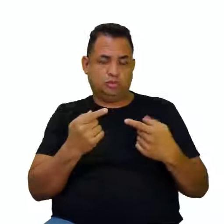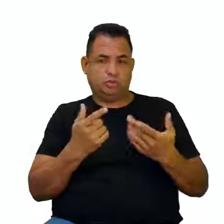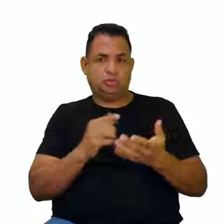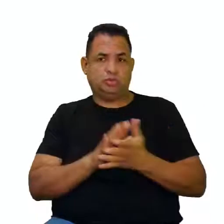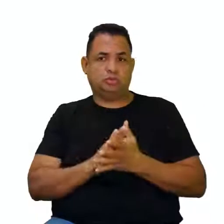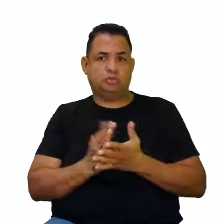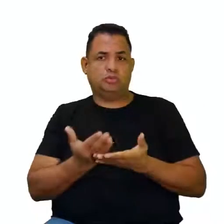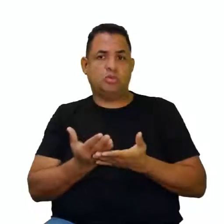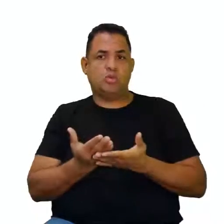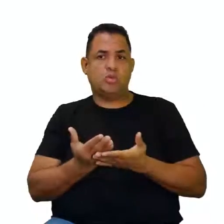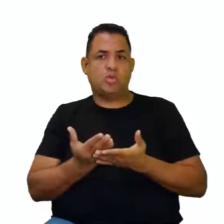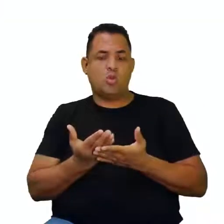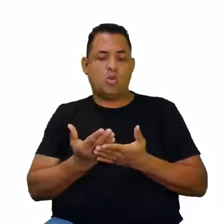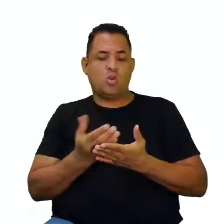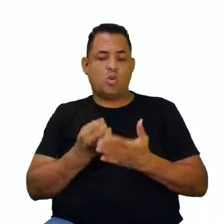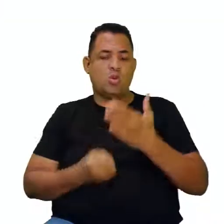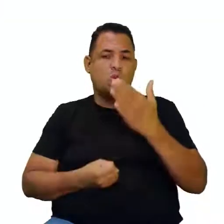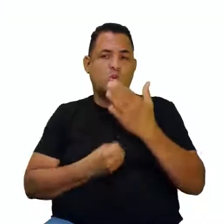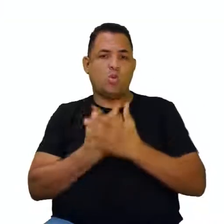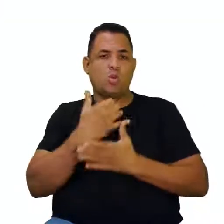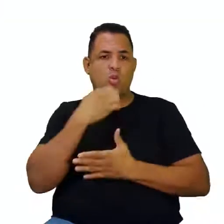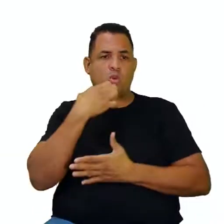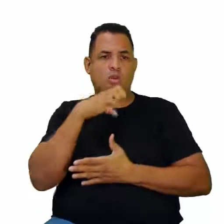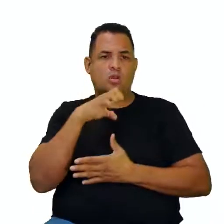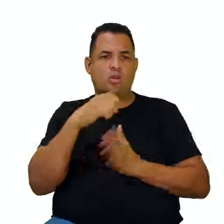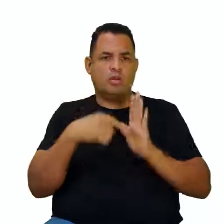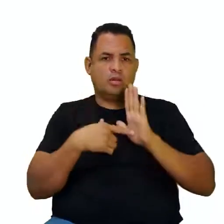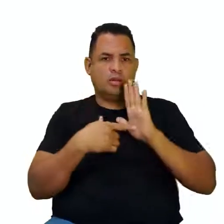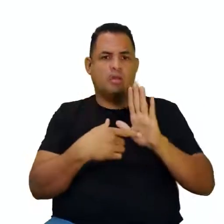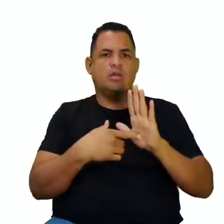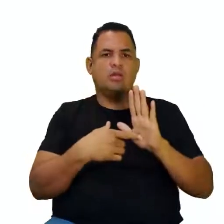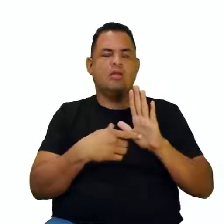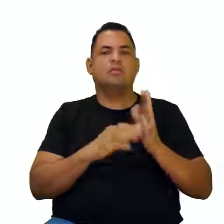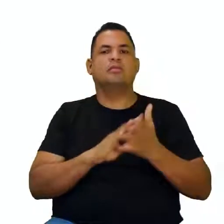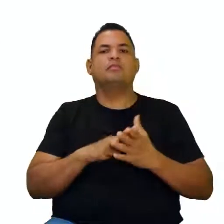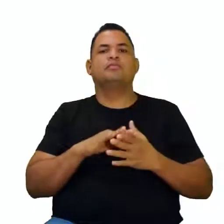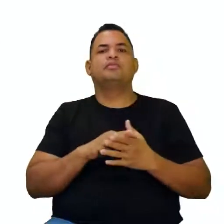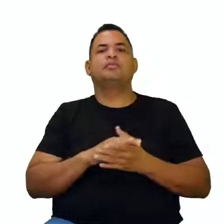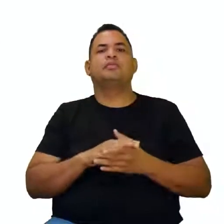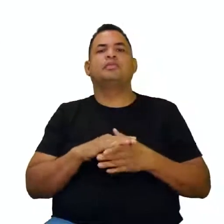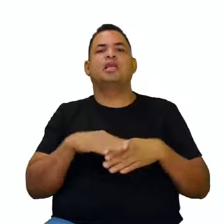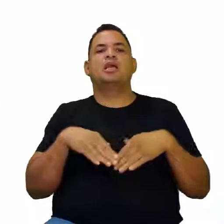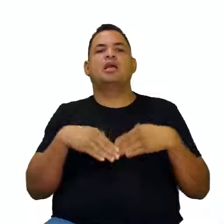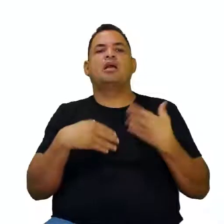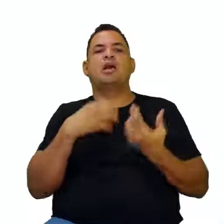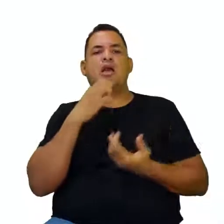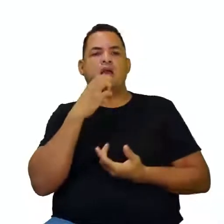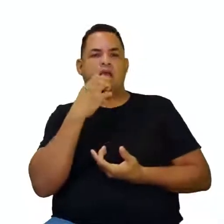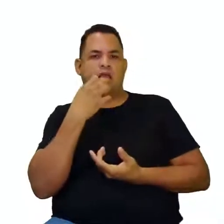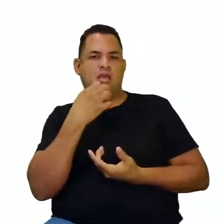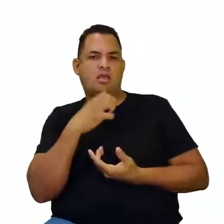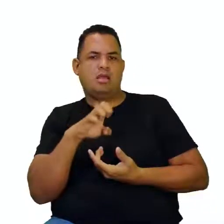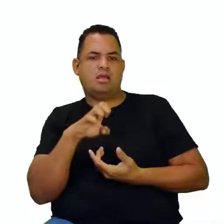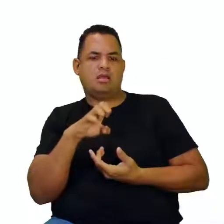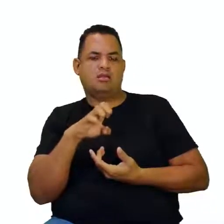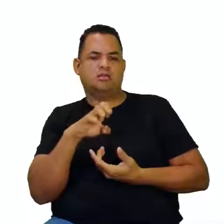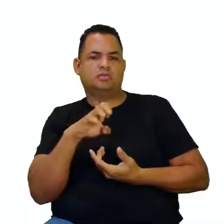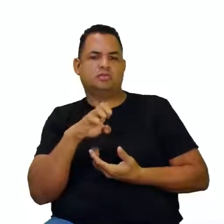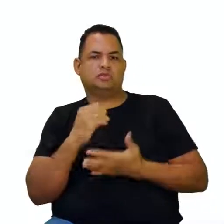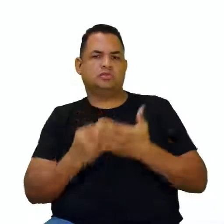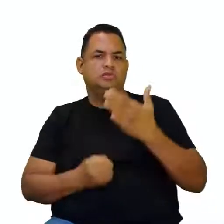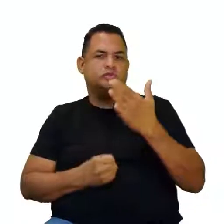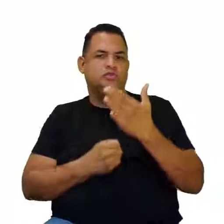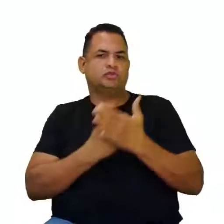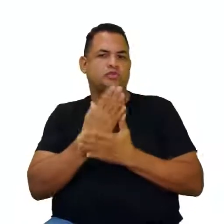a fontes energéticas apresentadas. A energia